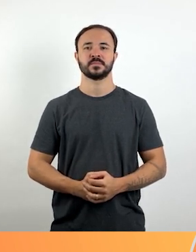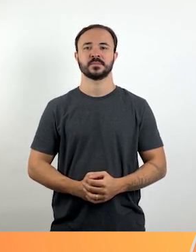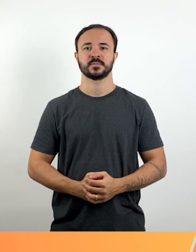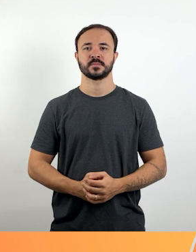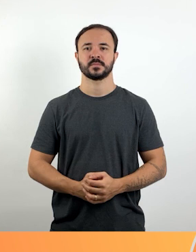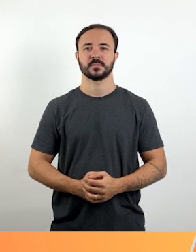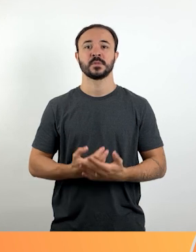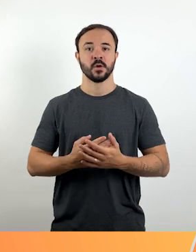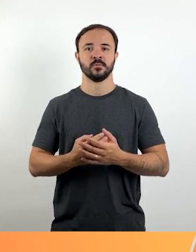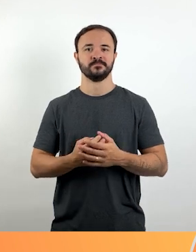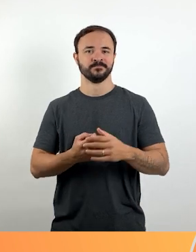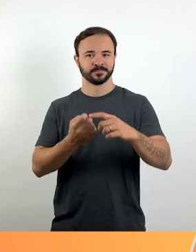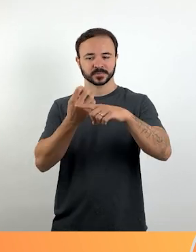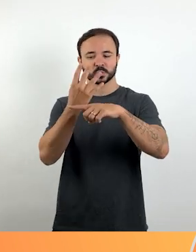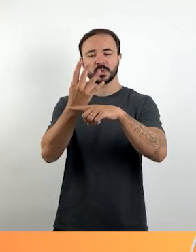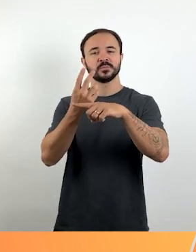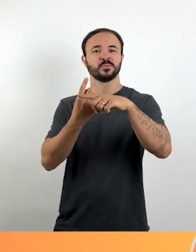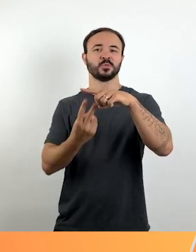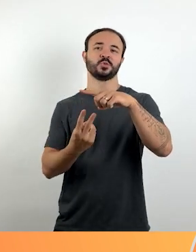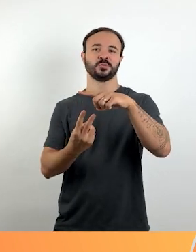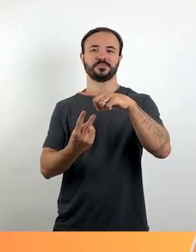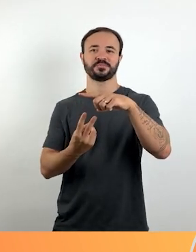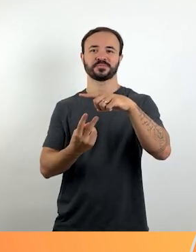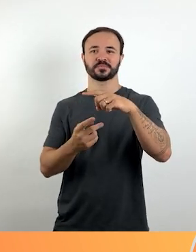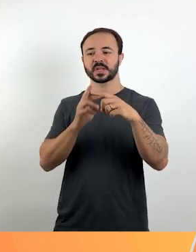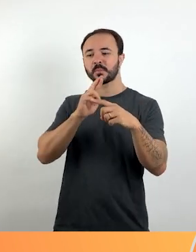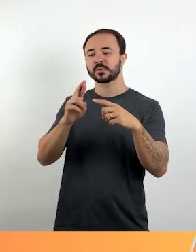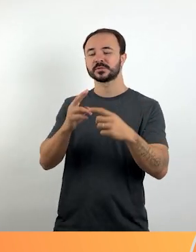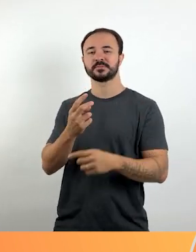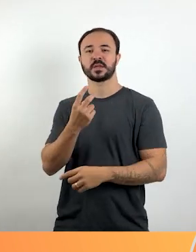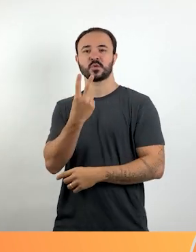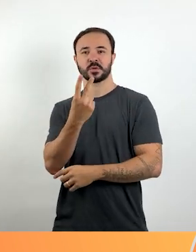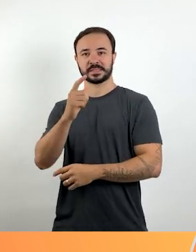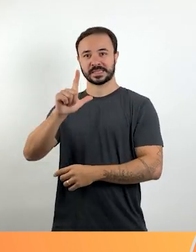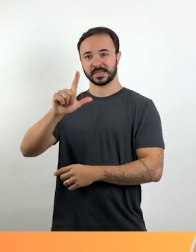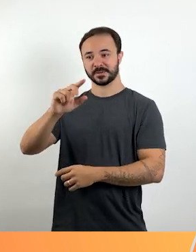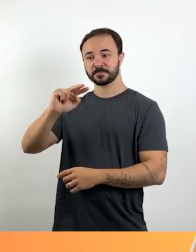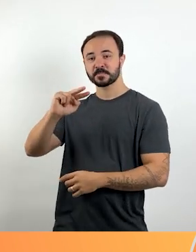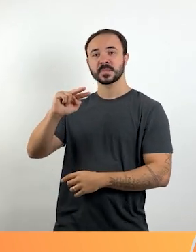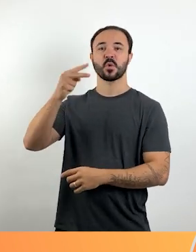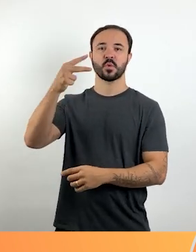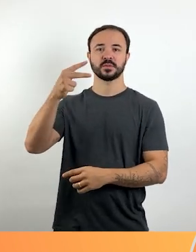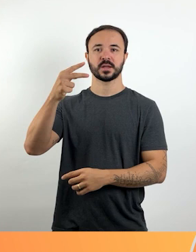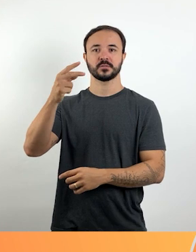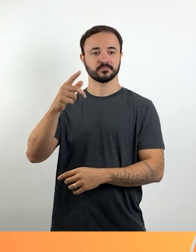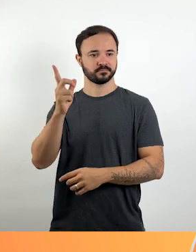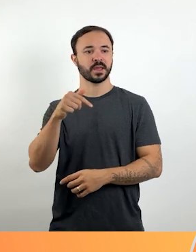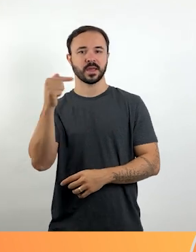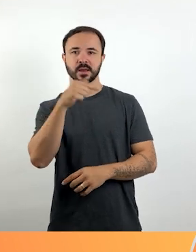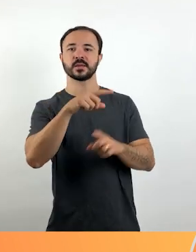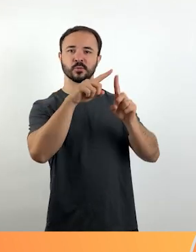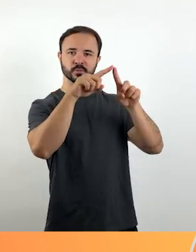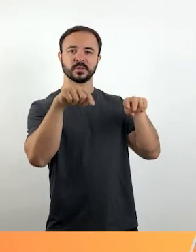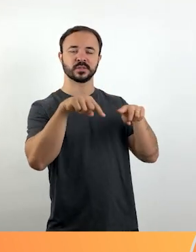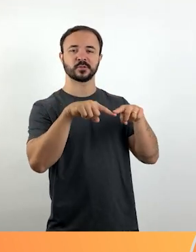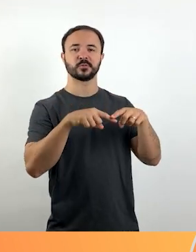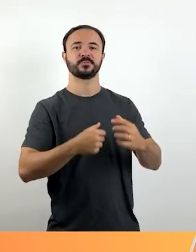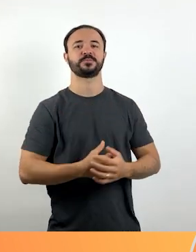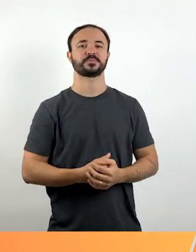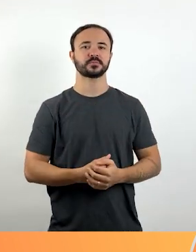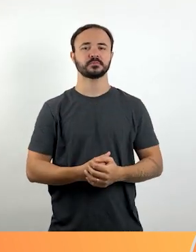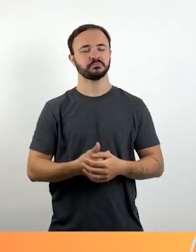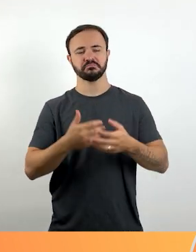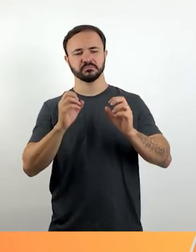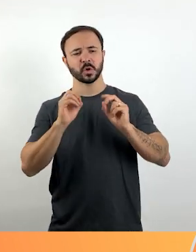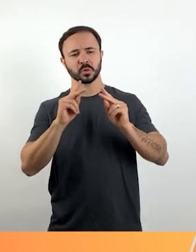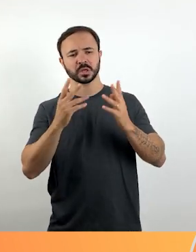2. 4 dividido por 2 é 2, fica 2L ao quadrado. Essa área aí é 2L ao quadrado. Beleza, o que é que eu vou fazer